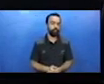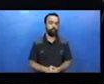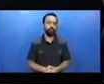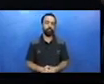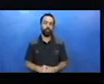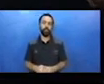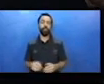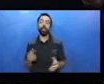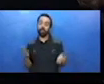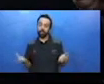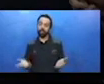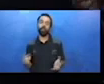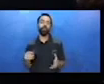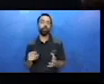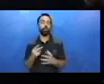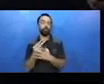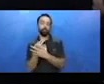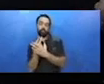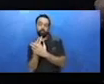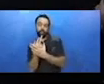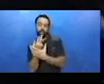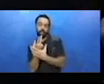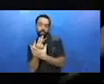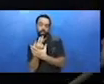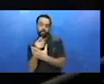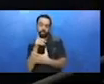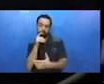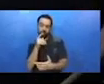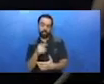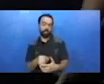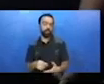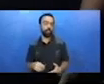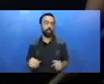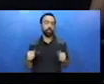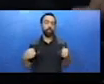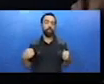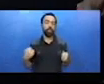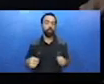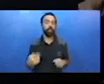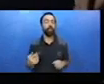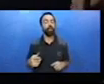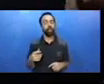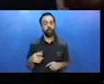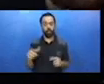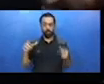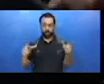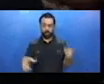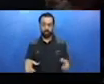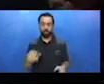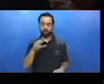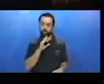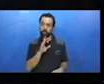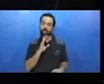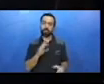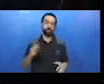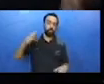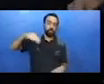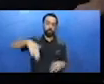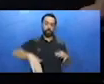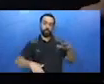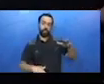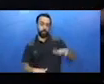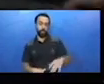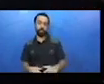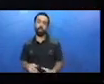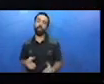que a pessoa saiba nadar também para realizar esse esporte. Existem outros também onde a prática do nado ela é importante para a prática